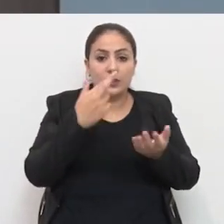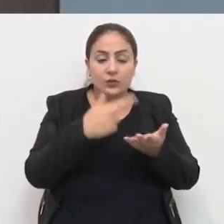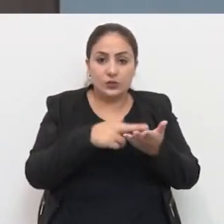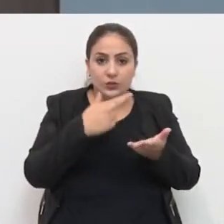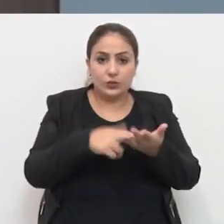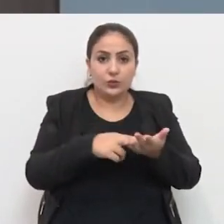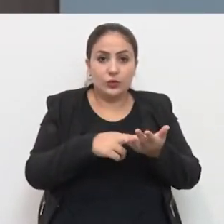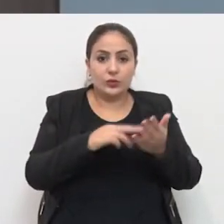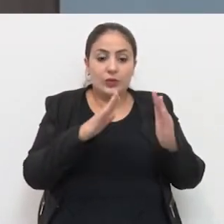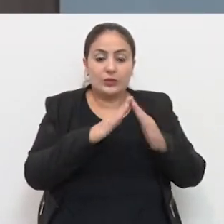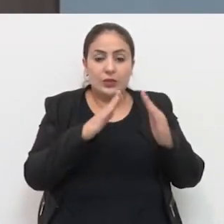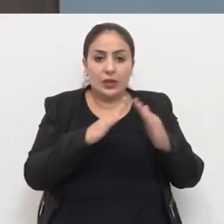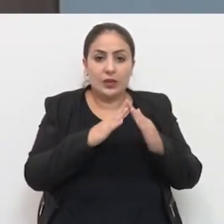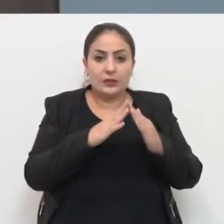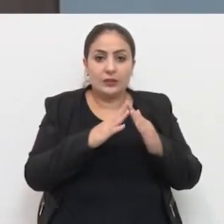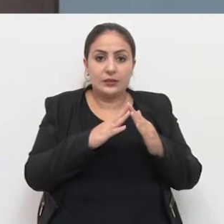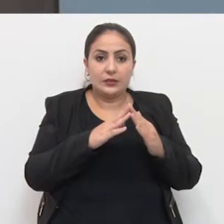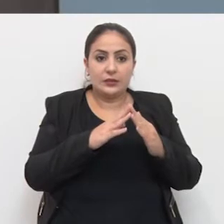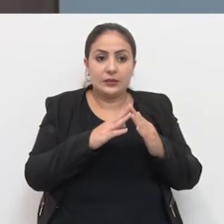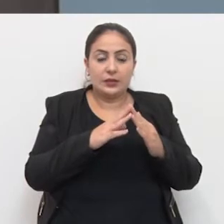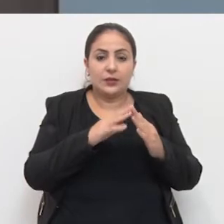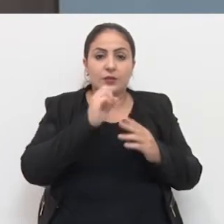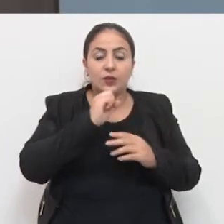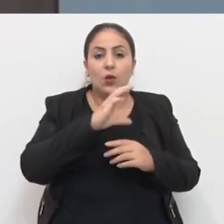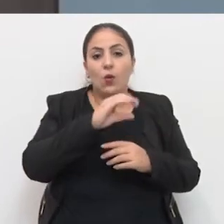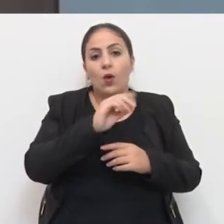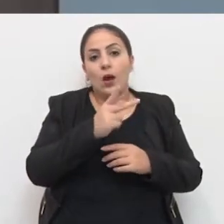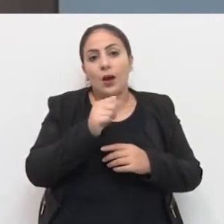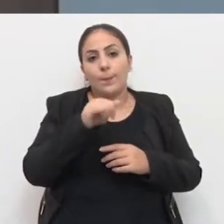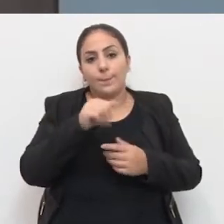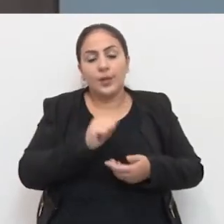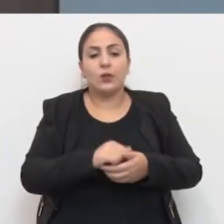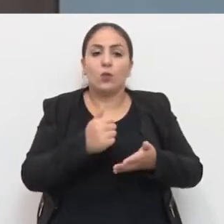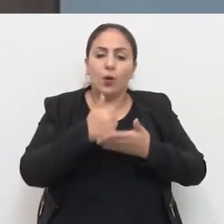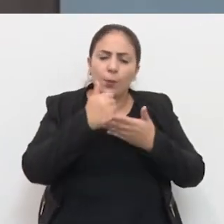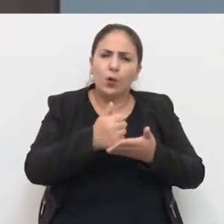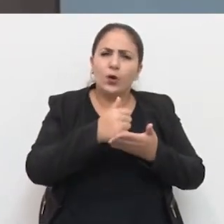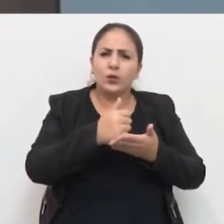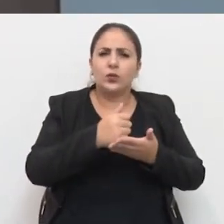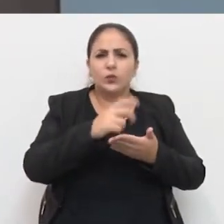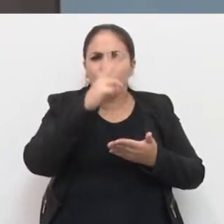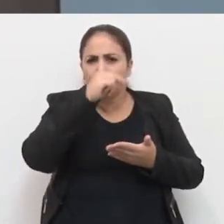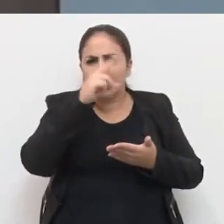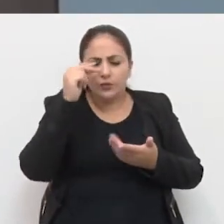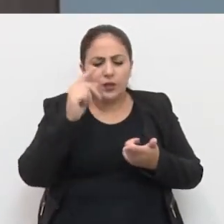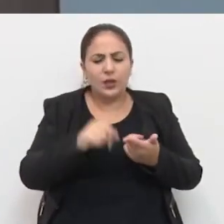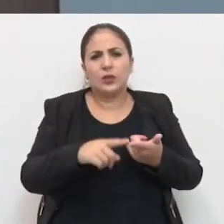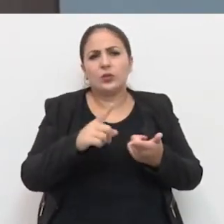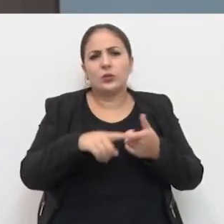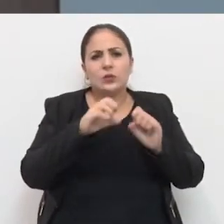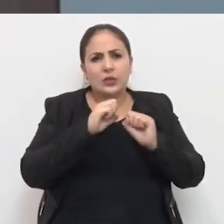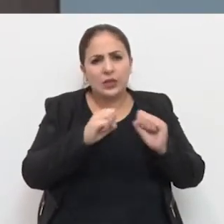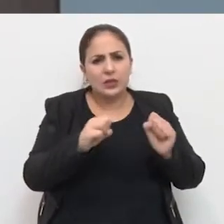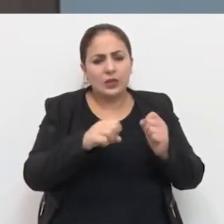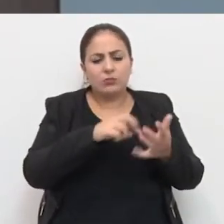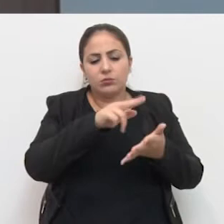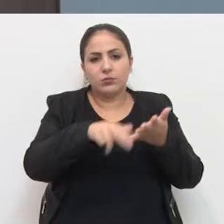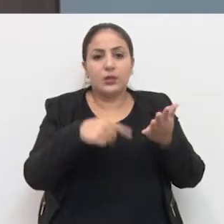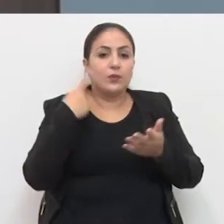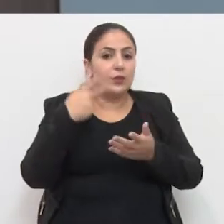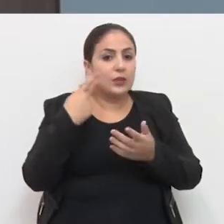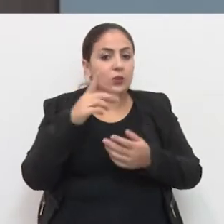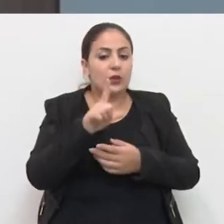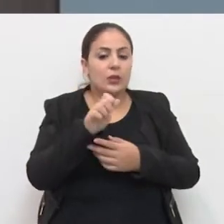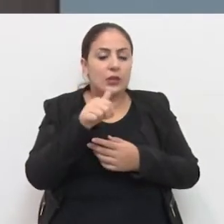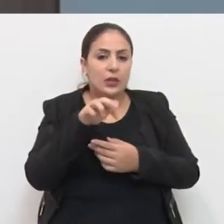do secretário Calete da Habitação, com o apoio do prefeito Luciano Azevedo, do secretário Fabiano Pereira do Estado e também com os vereadores